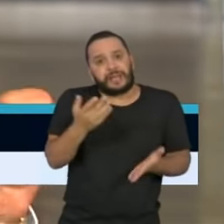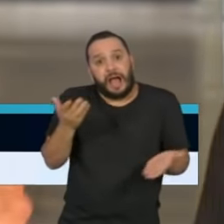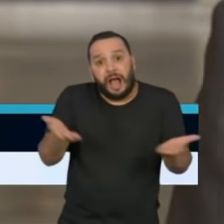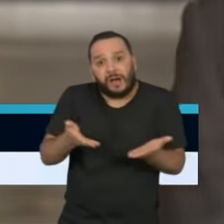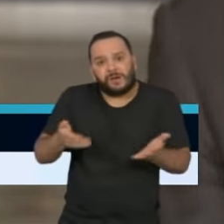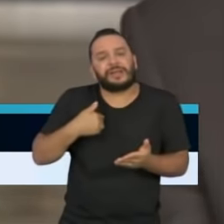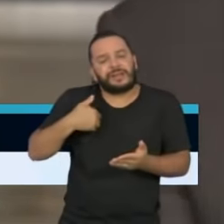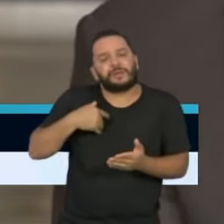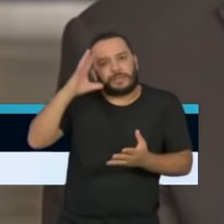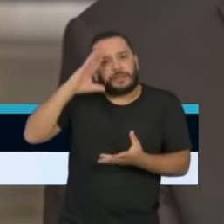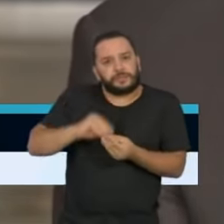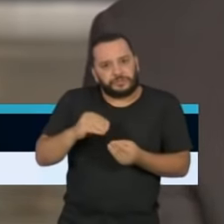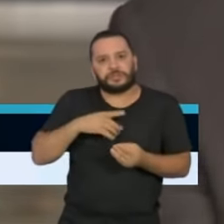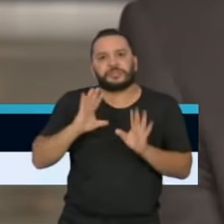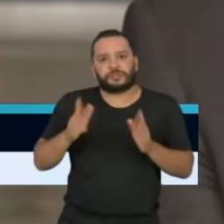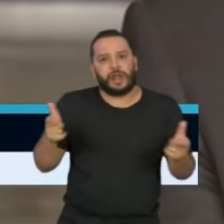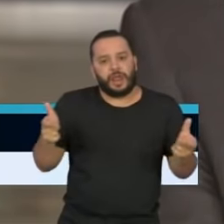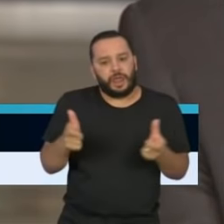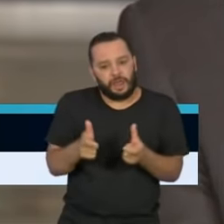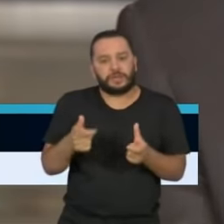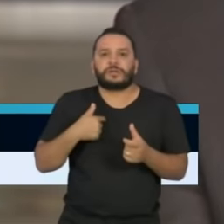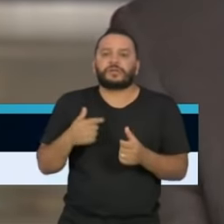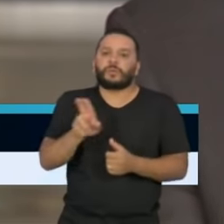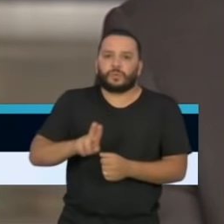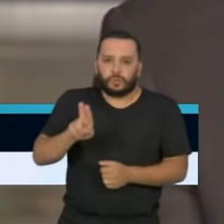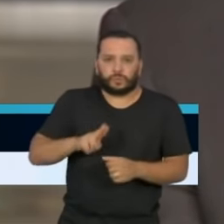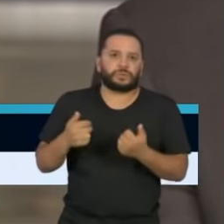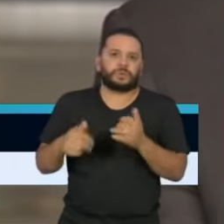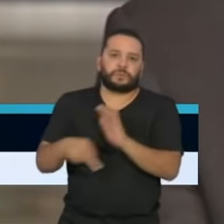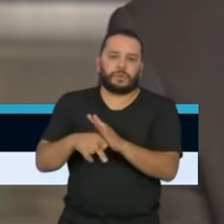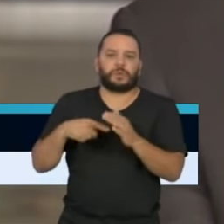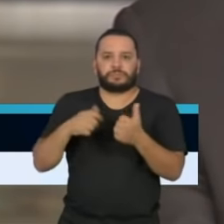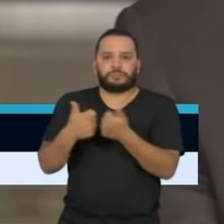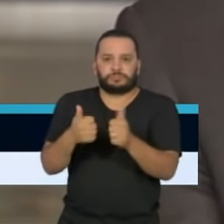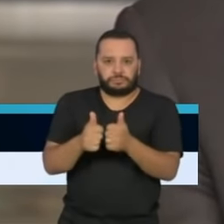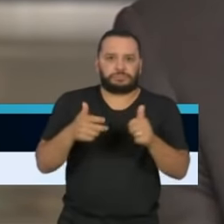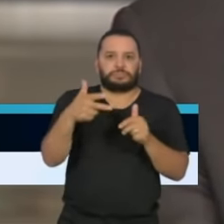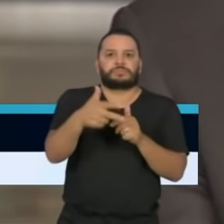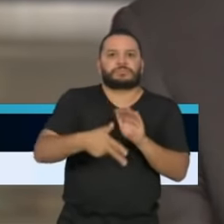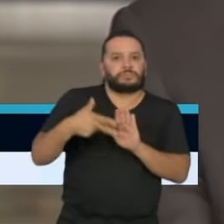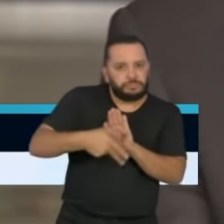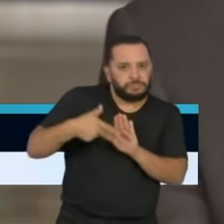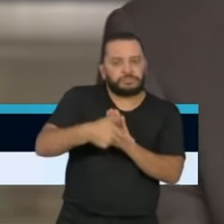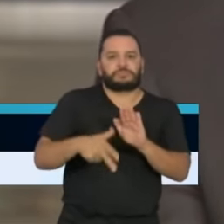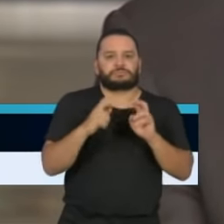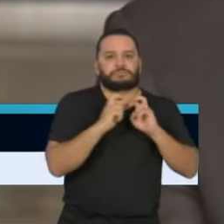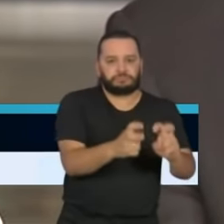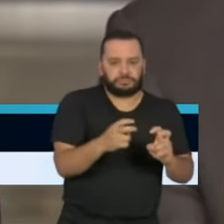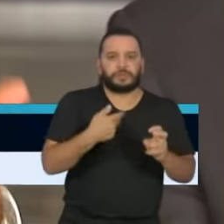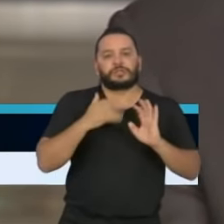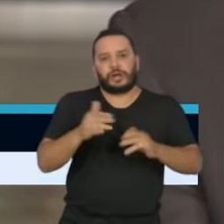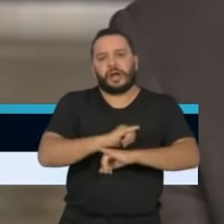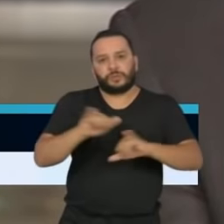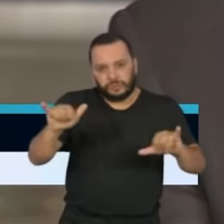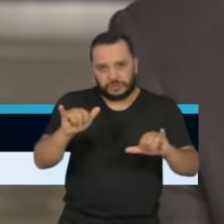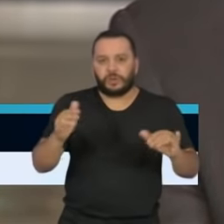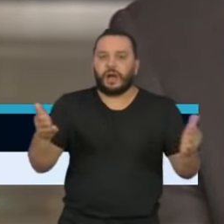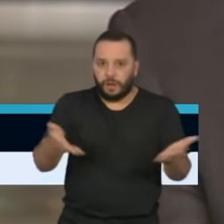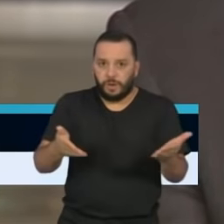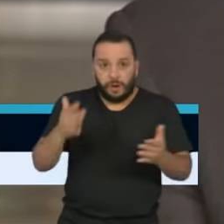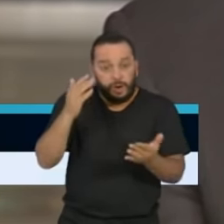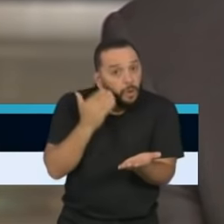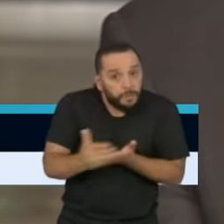que a redução bastante sensível na utilização do transporte público pelas medidas que foram adotadas e anunciadas agora e que se praticam a partir